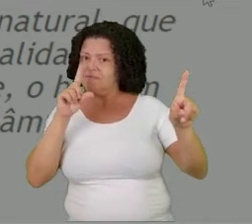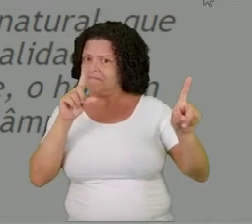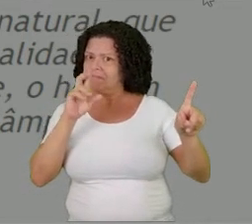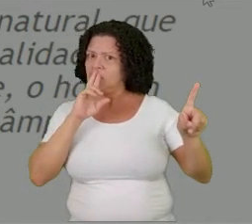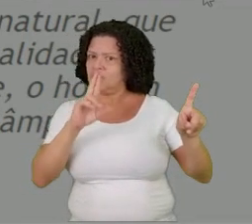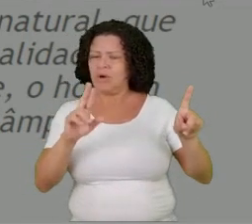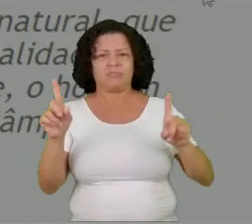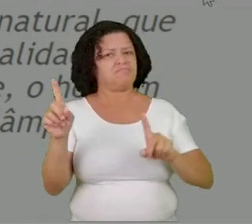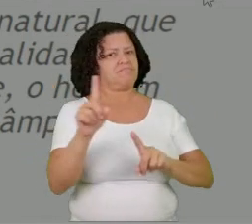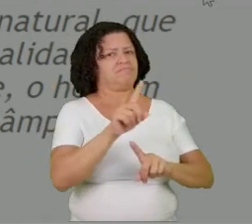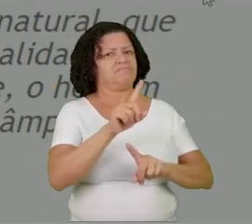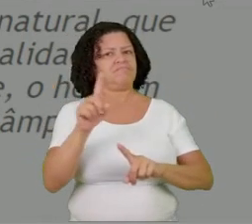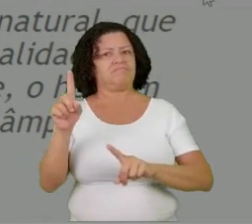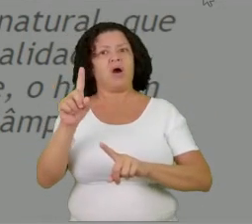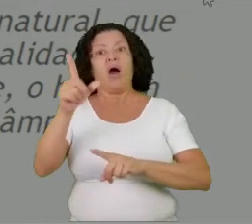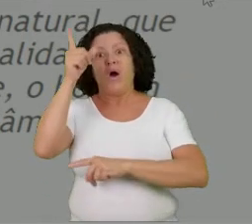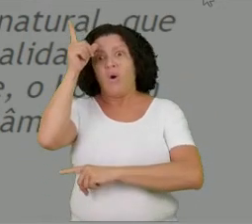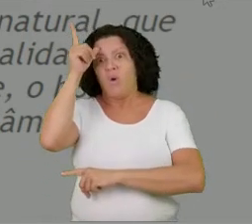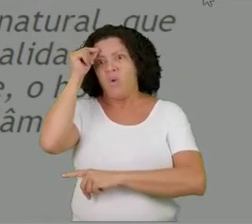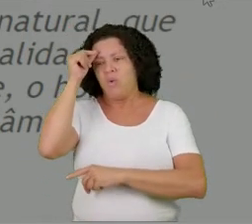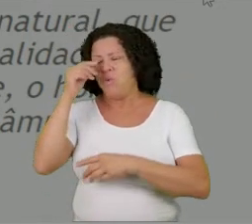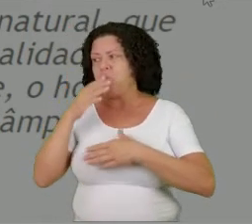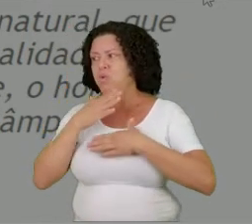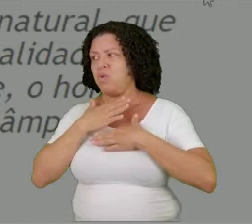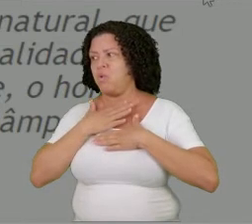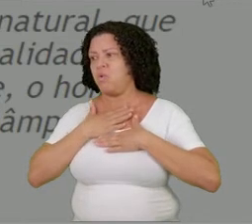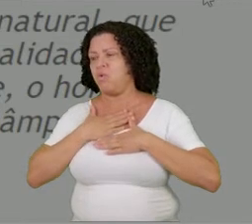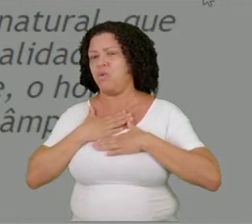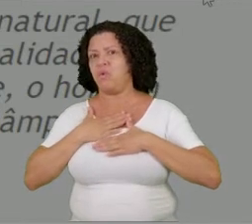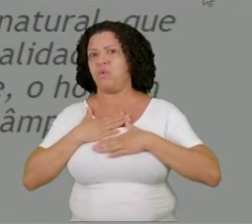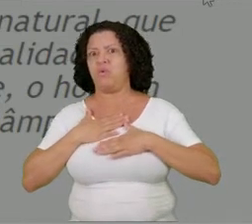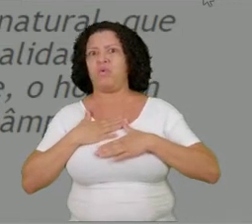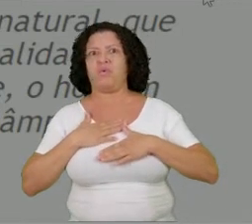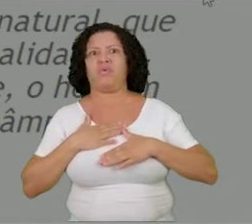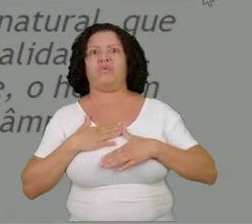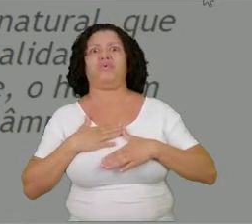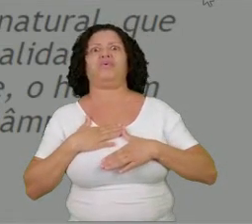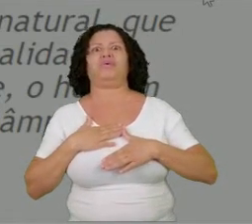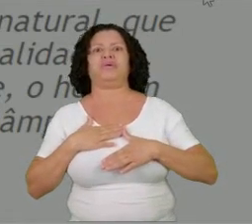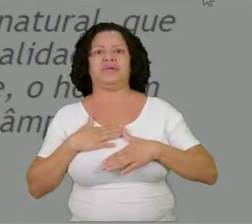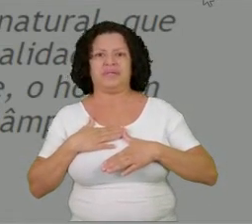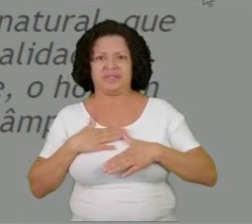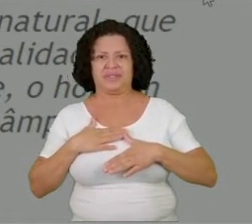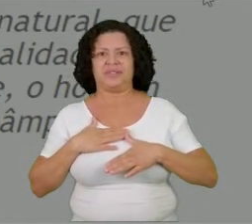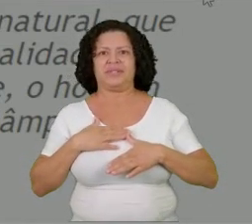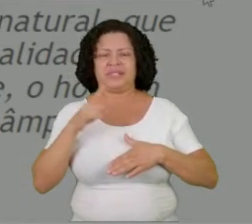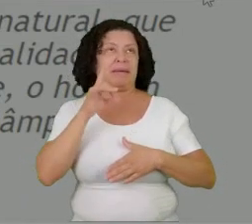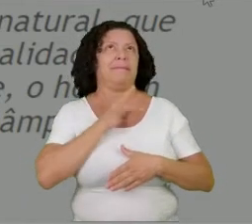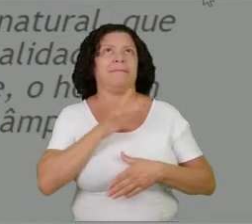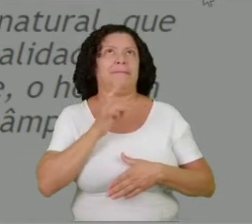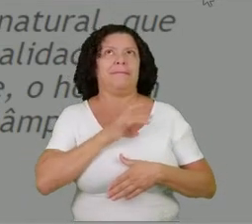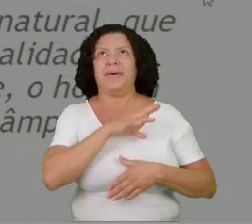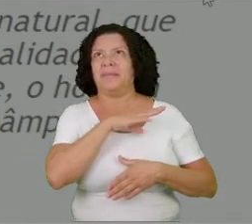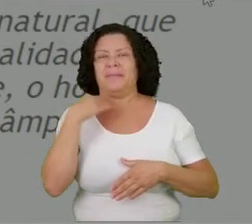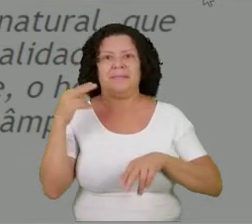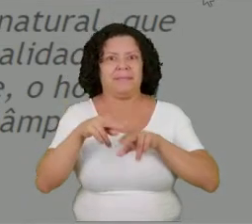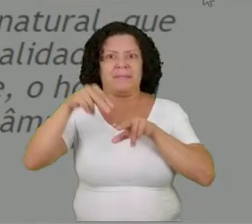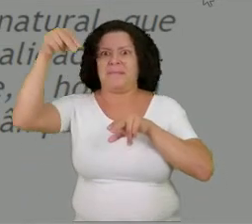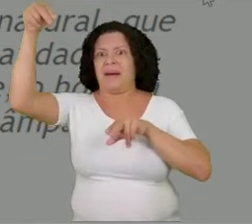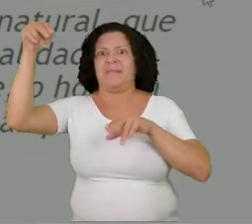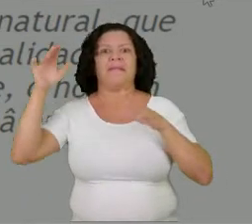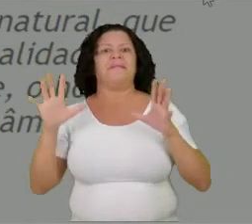Não. Aí já temos um alívio, né, gigantesco para aqueles que morrem de medo de desencarnar.